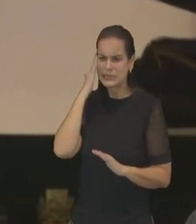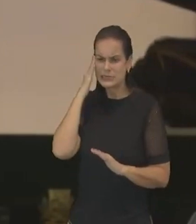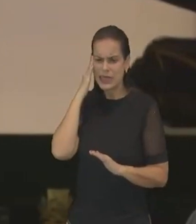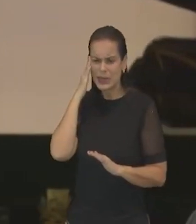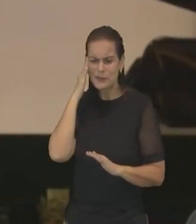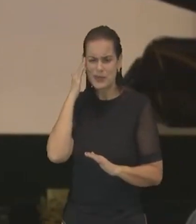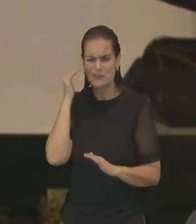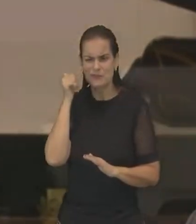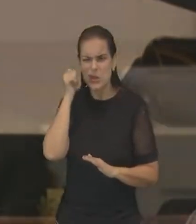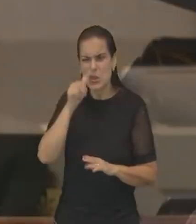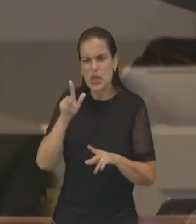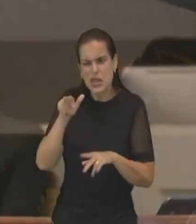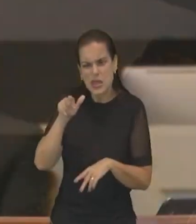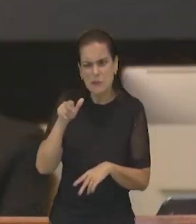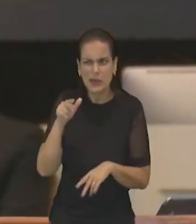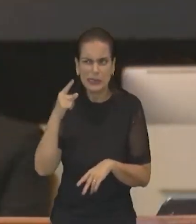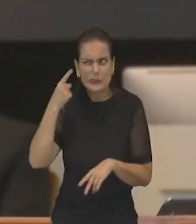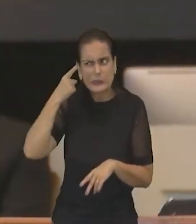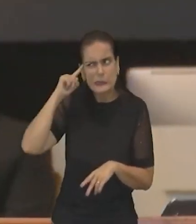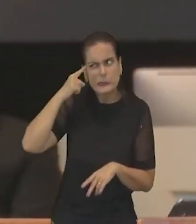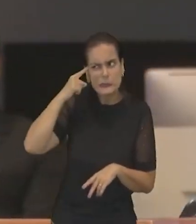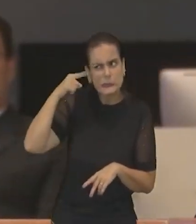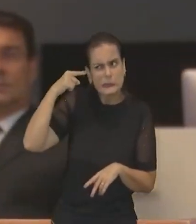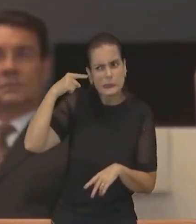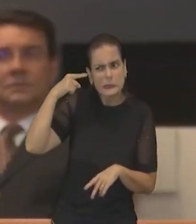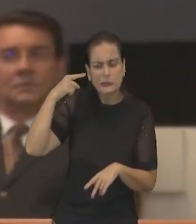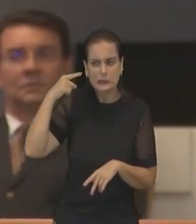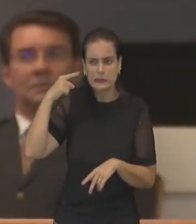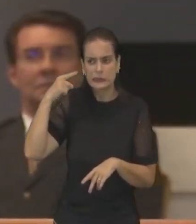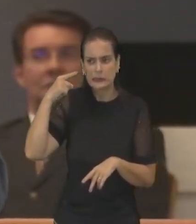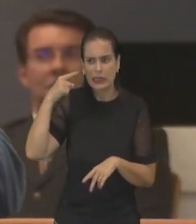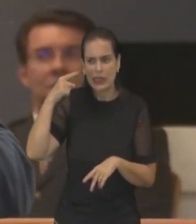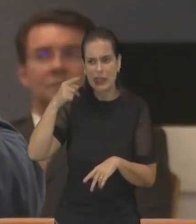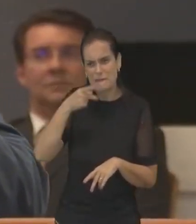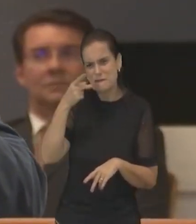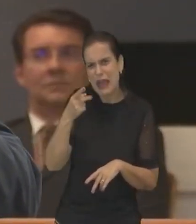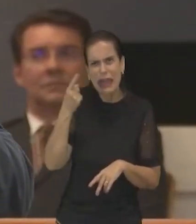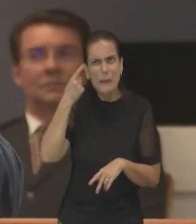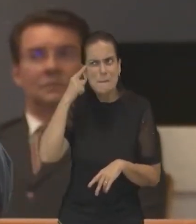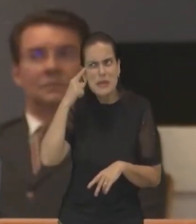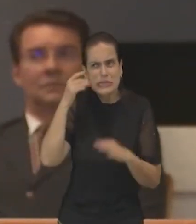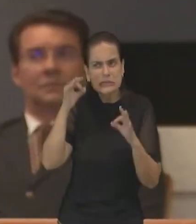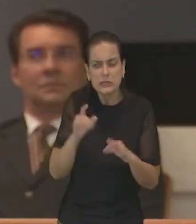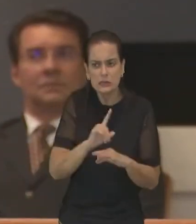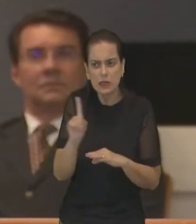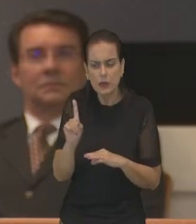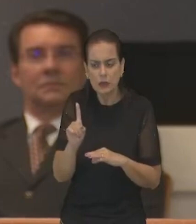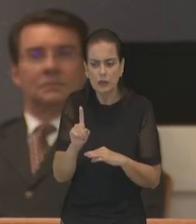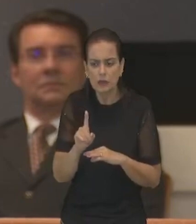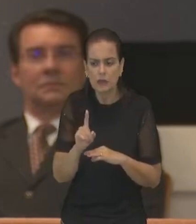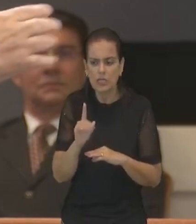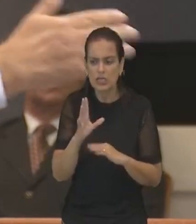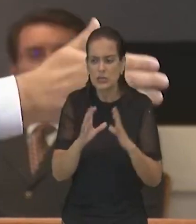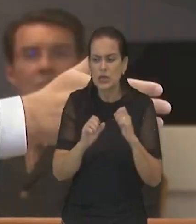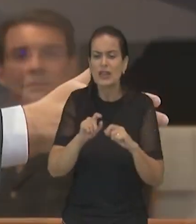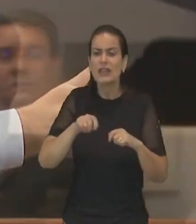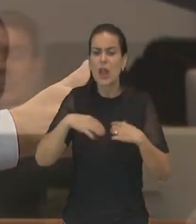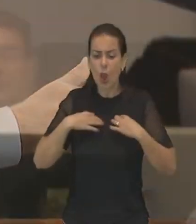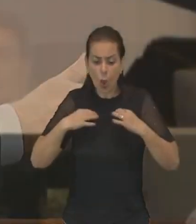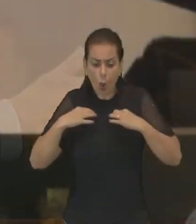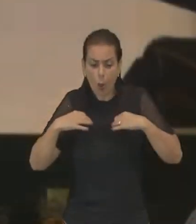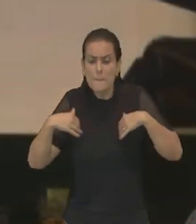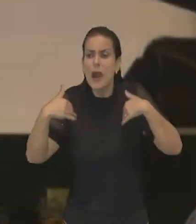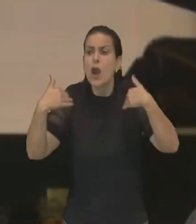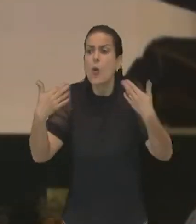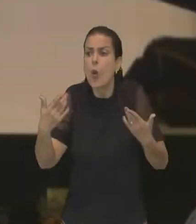irmãzinha, sabe? Aquela irmãzinha assim que fala as coisas às vezes sem pensar? nós estávamos discutindo sobre que roupa nós usaríamos